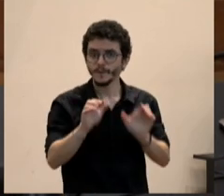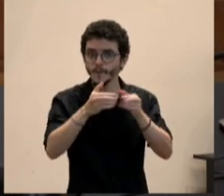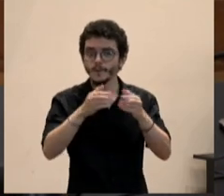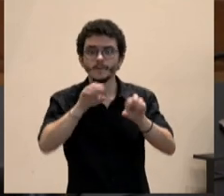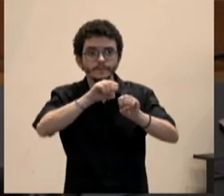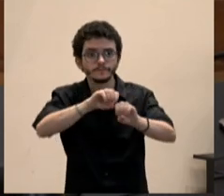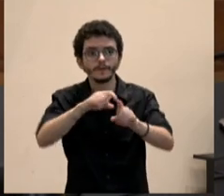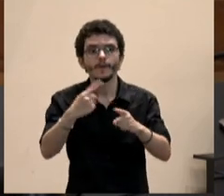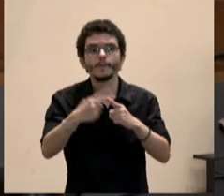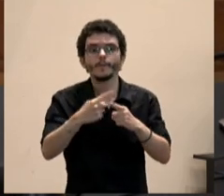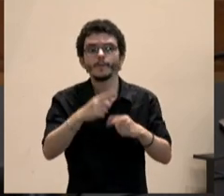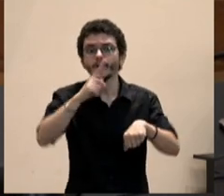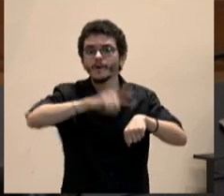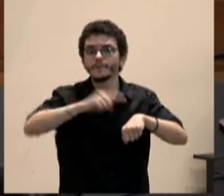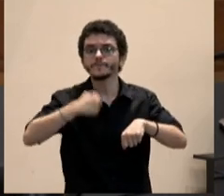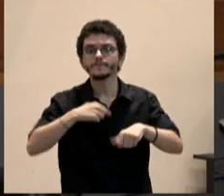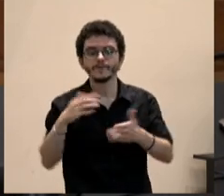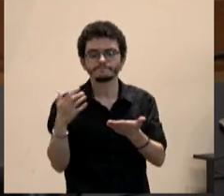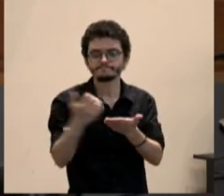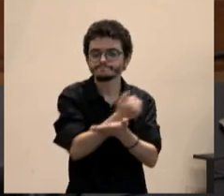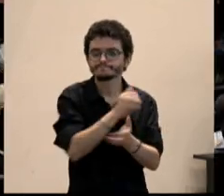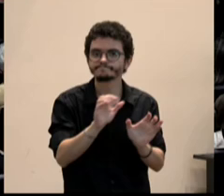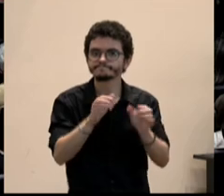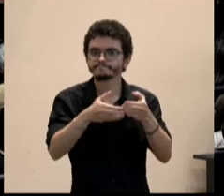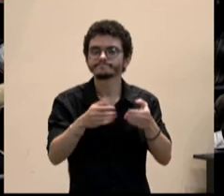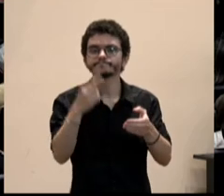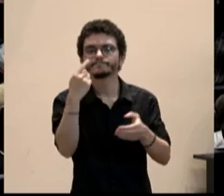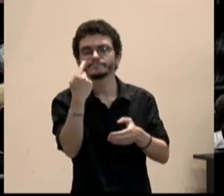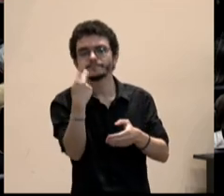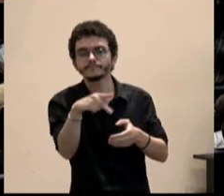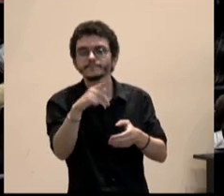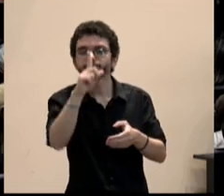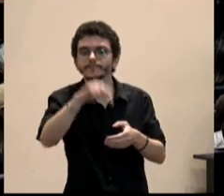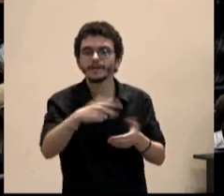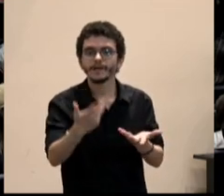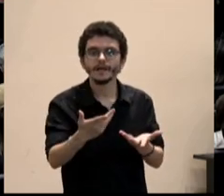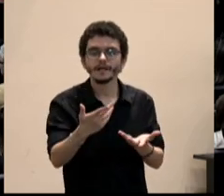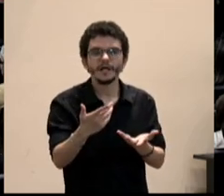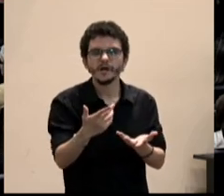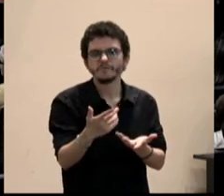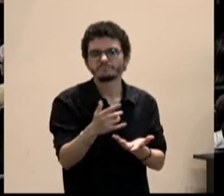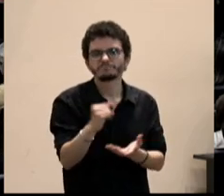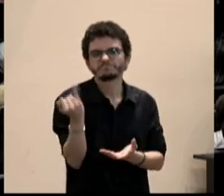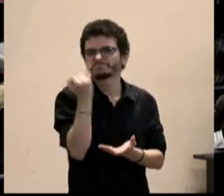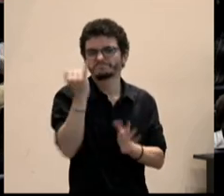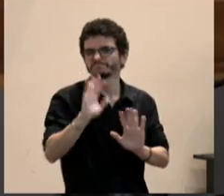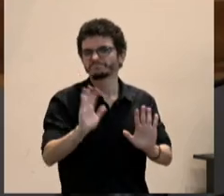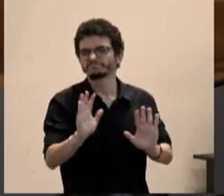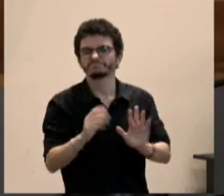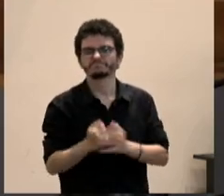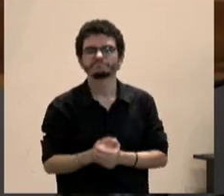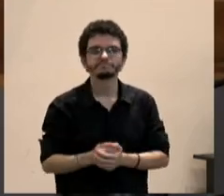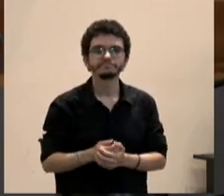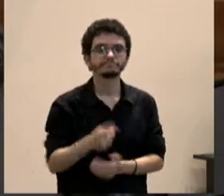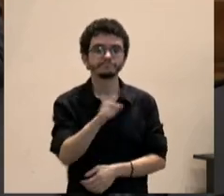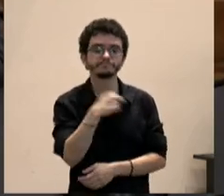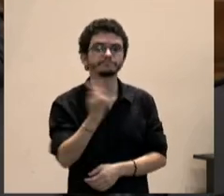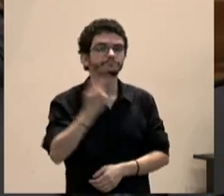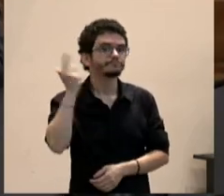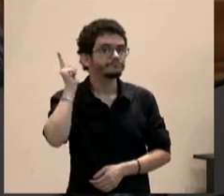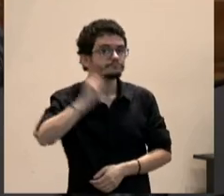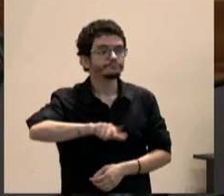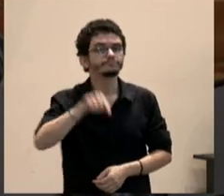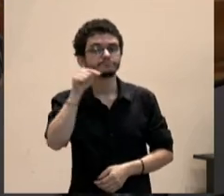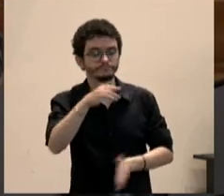eu assumi a comissão, ela era uma comissão sem importância. E nós conseguimos,